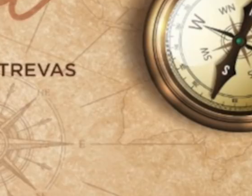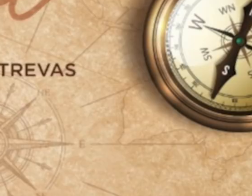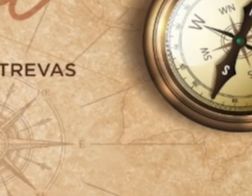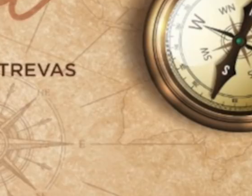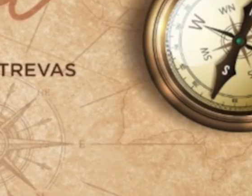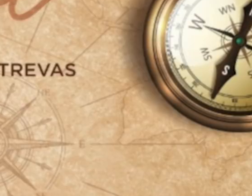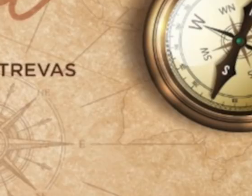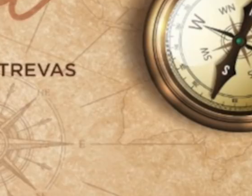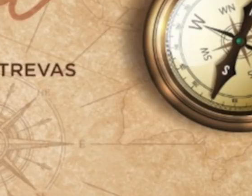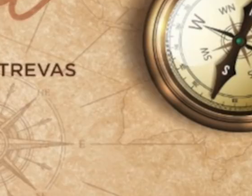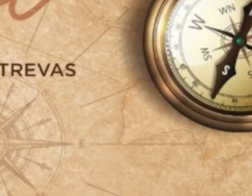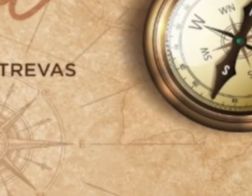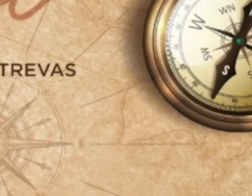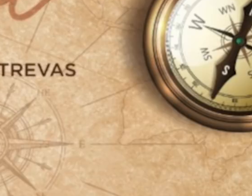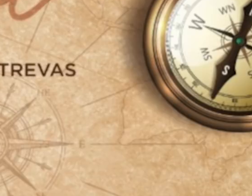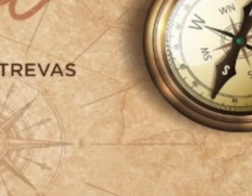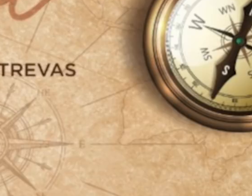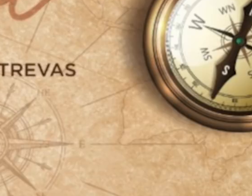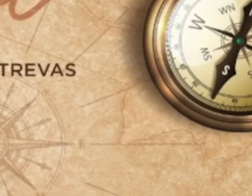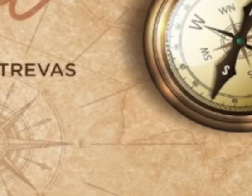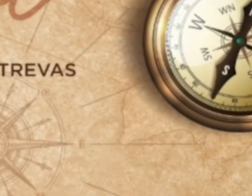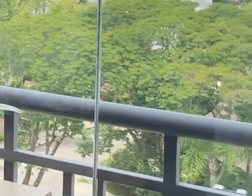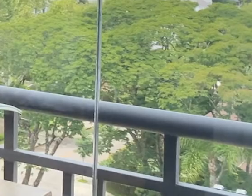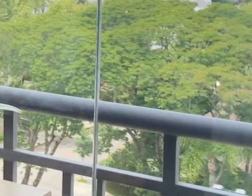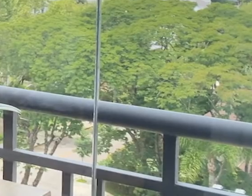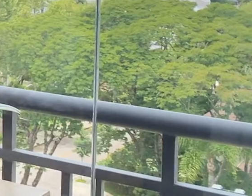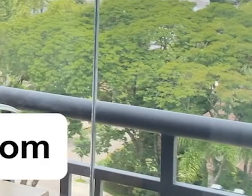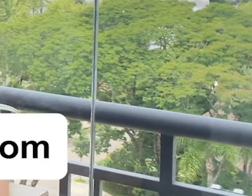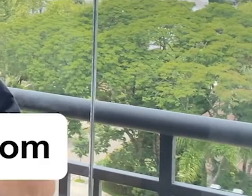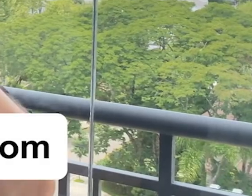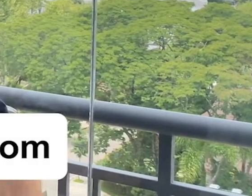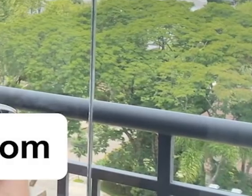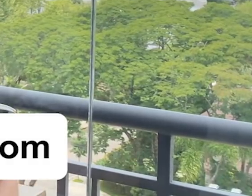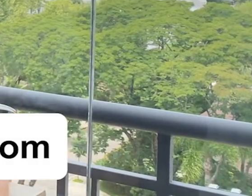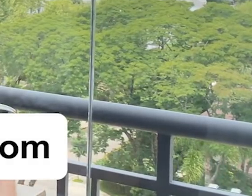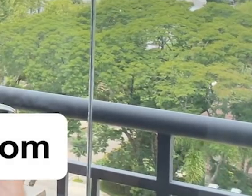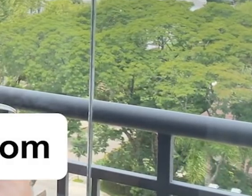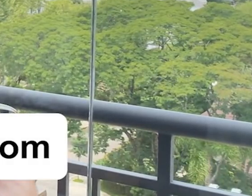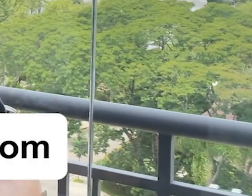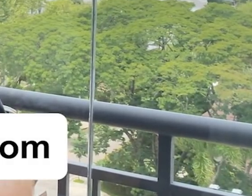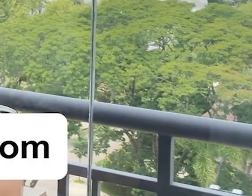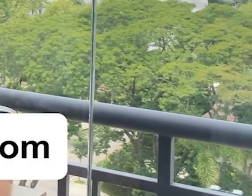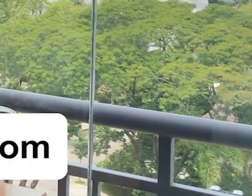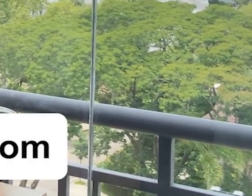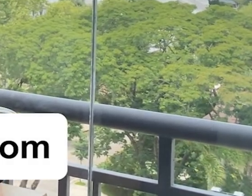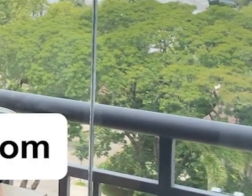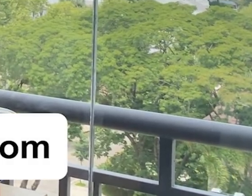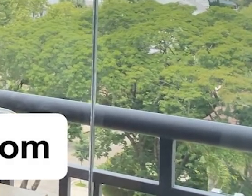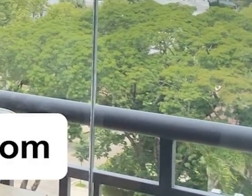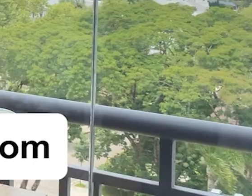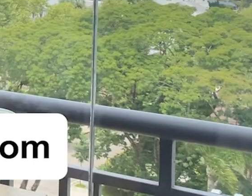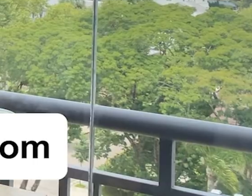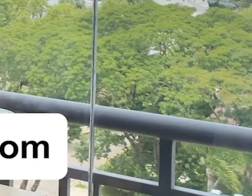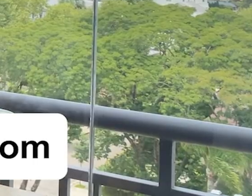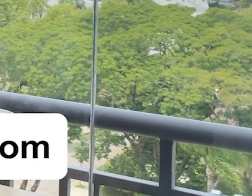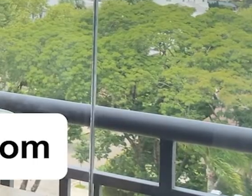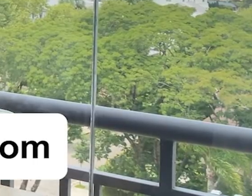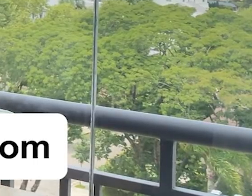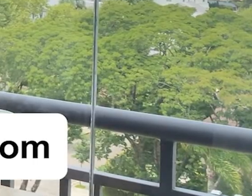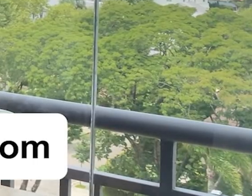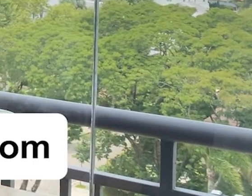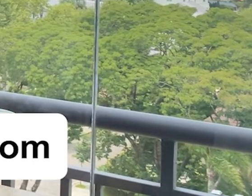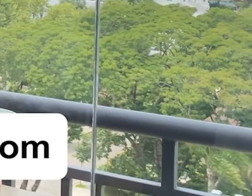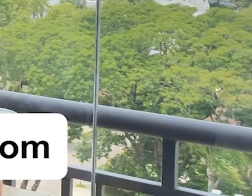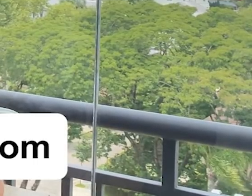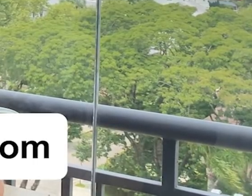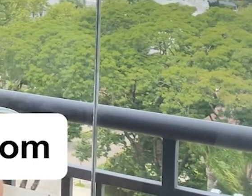Mapeando Fortalezas e Destruindo Cativeiros. Serão 4 dias de curso, onde você vai ter uma imersão de 13 a 16